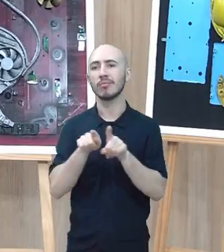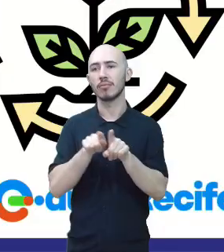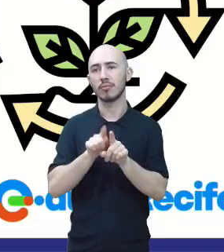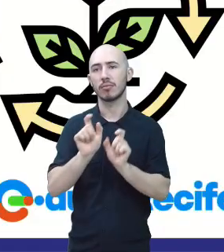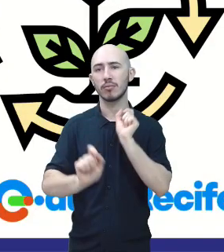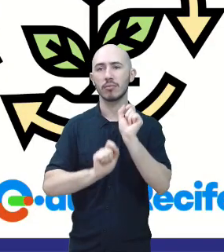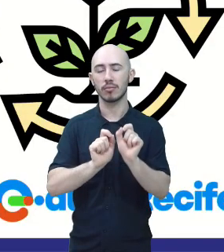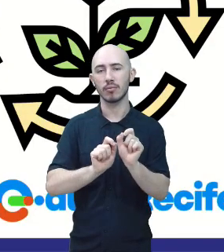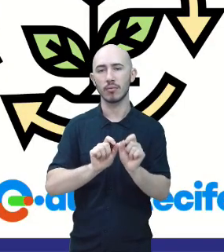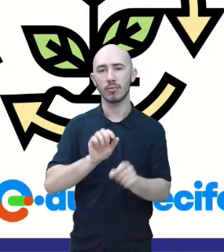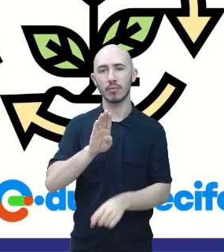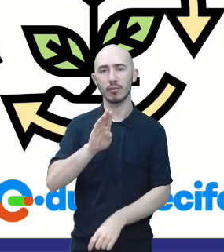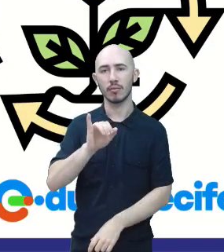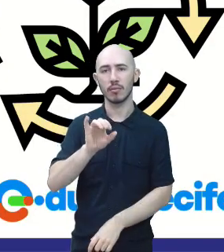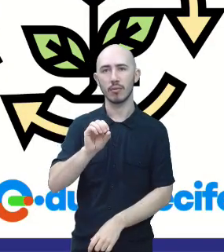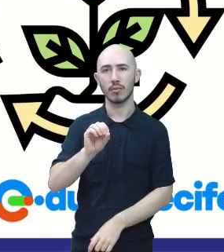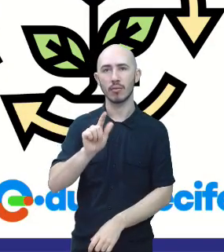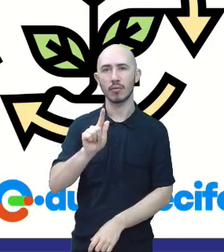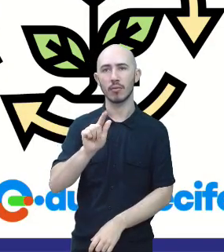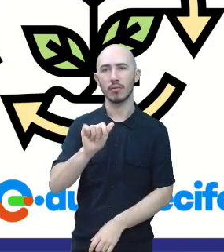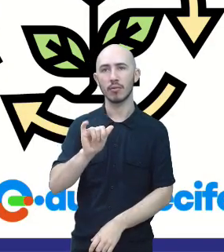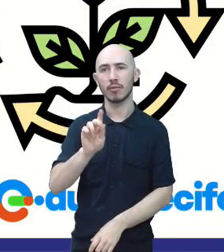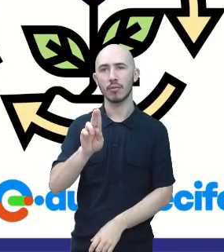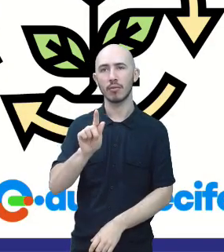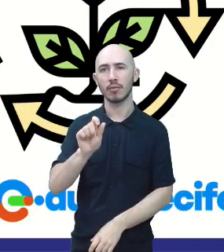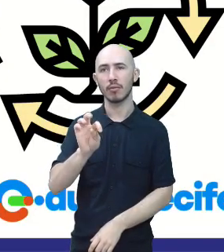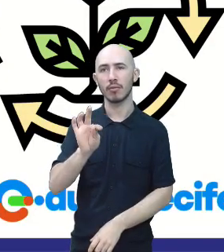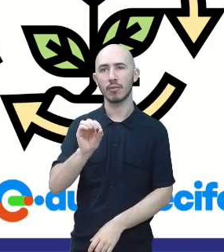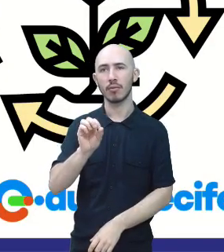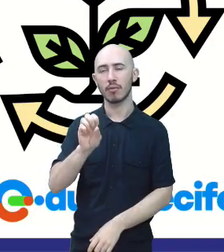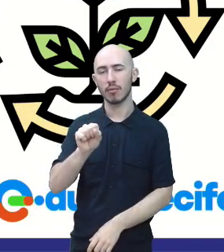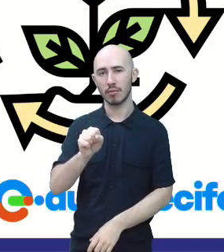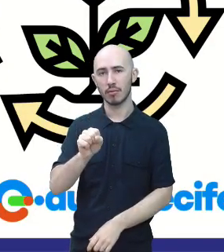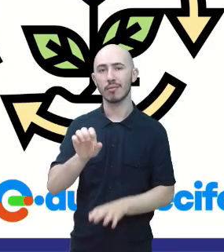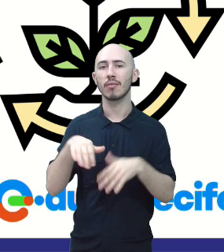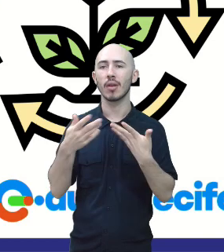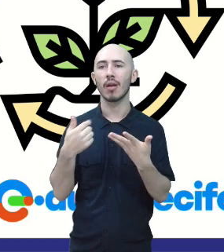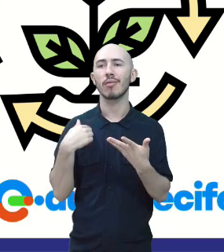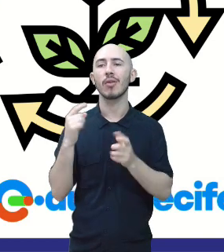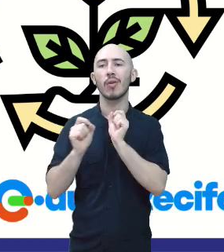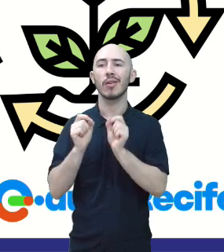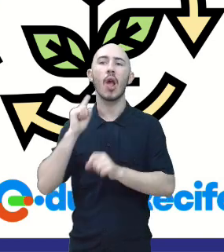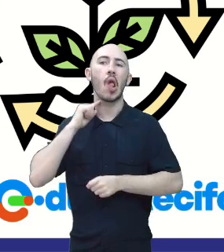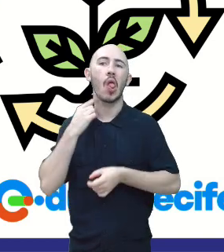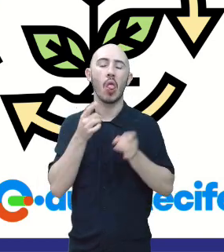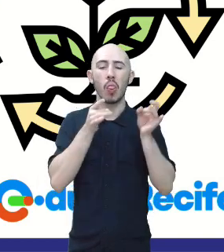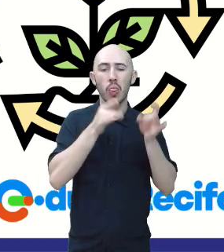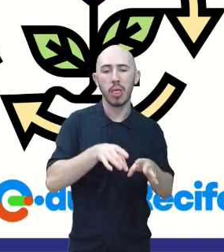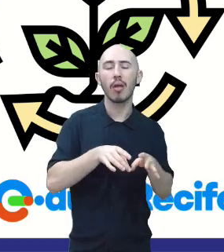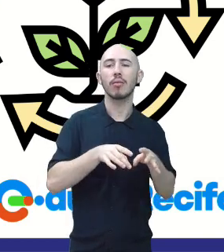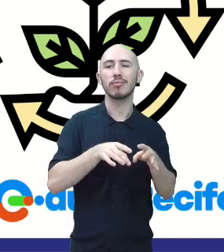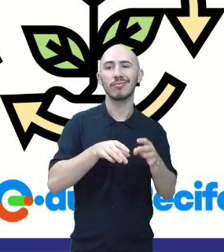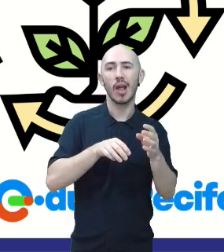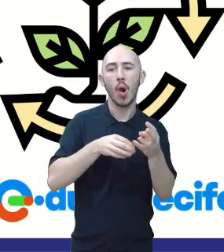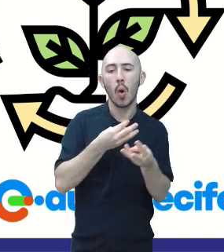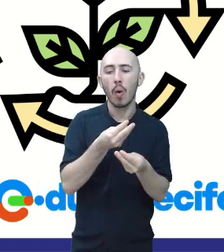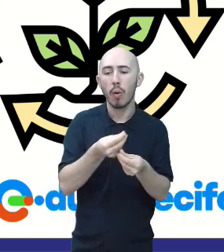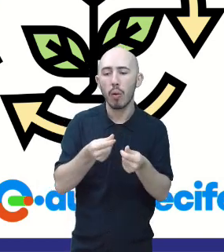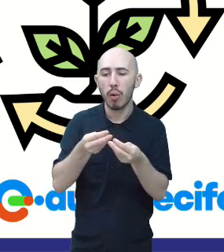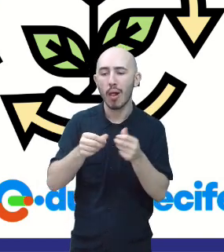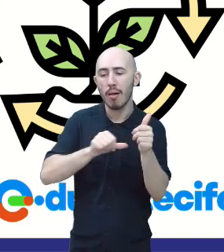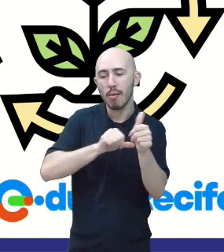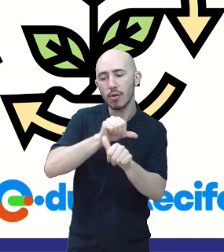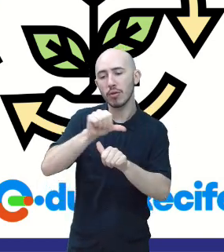são recipientes grandes e fechados, aonde a matéria orgânica do lixo sofre decomposição. Geram